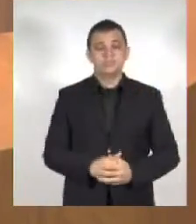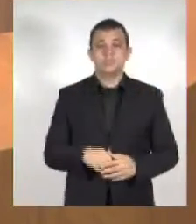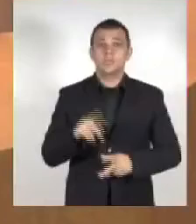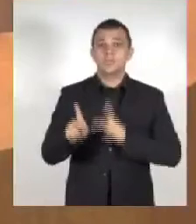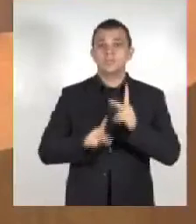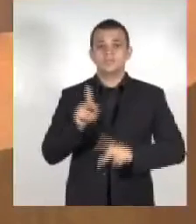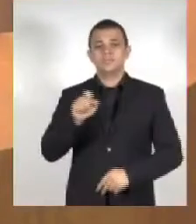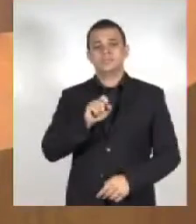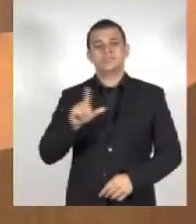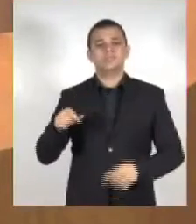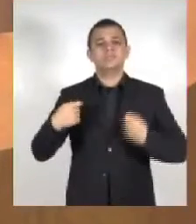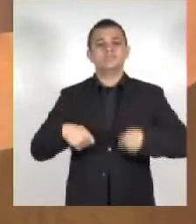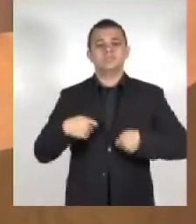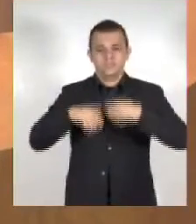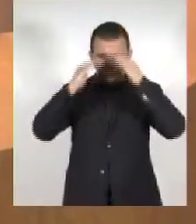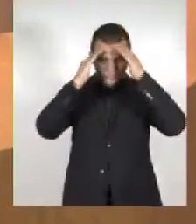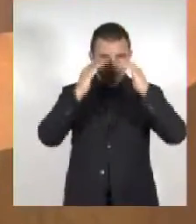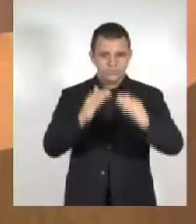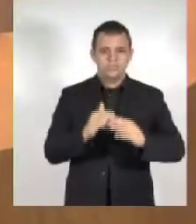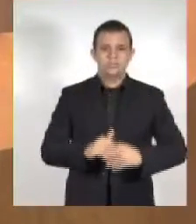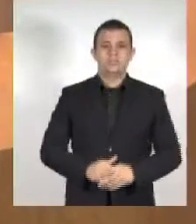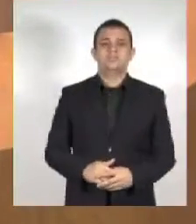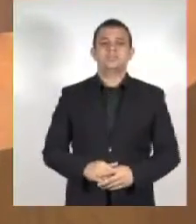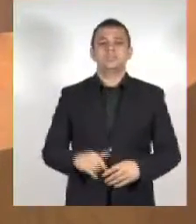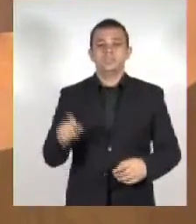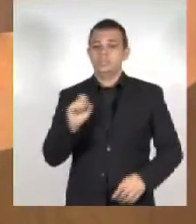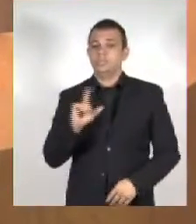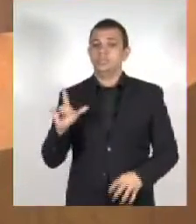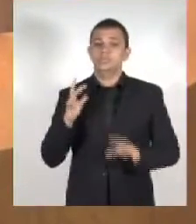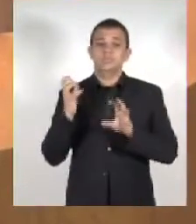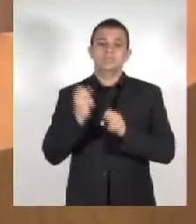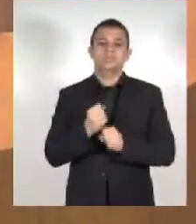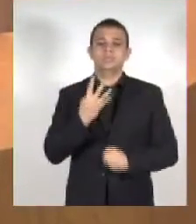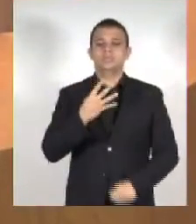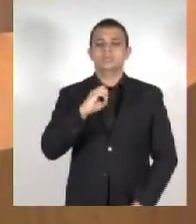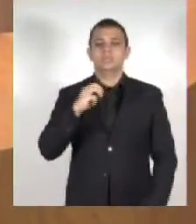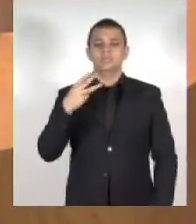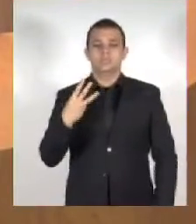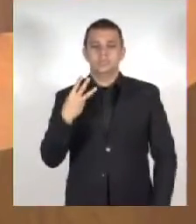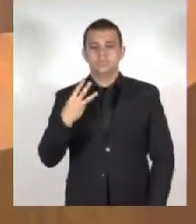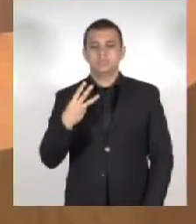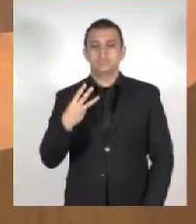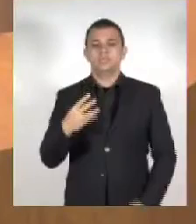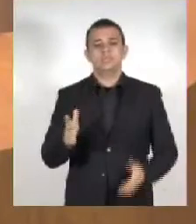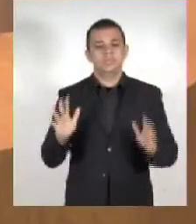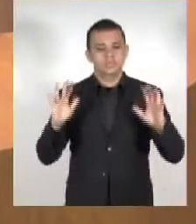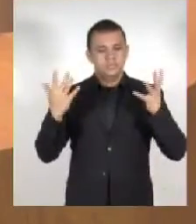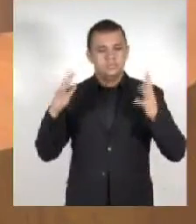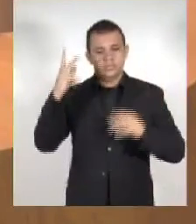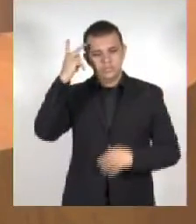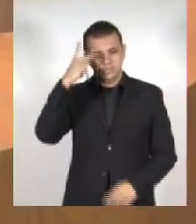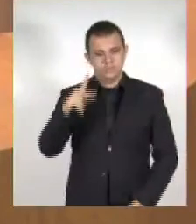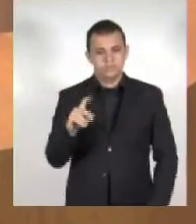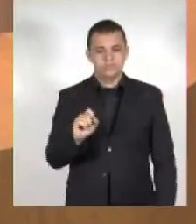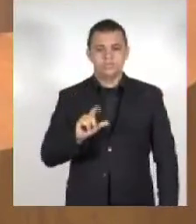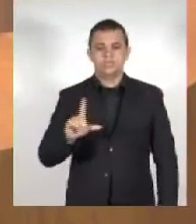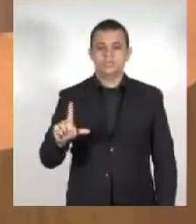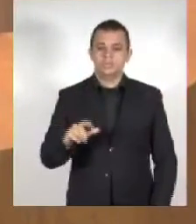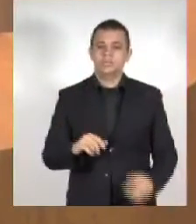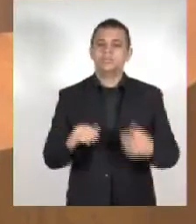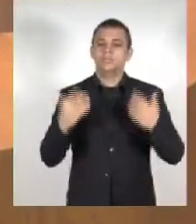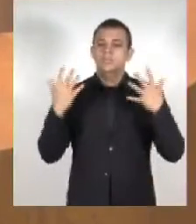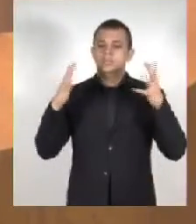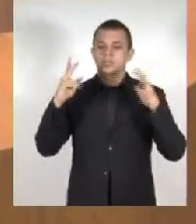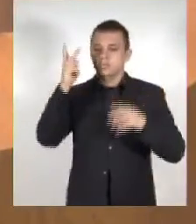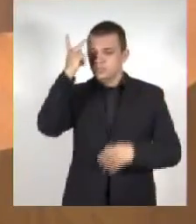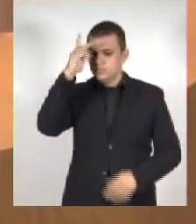São Luís necessita de respeito. São Luís completa 403 anos. Parabéns a São Luís. Parabéns a